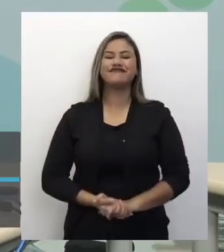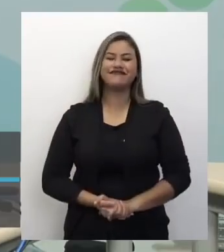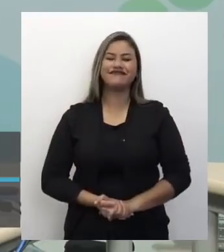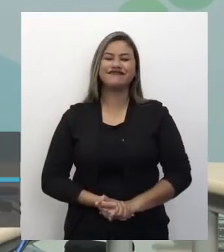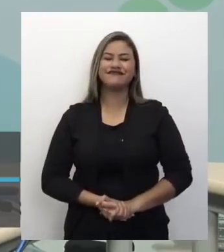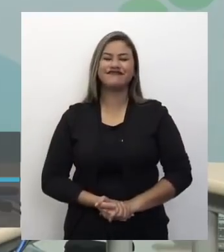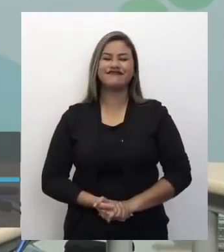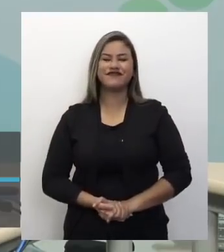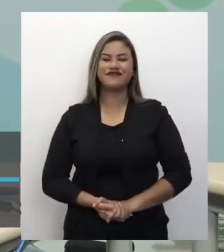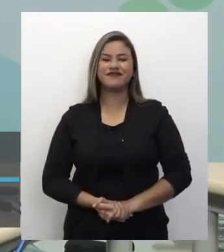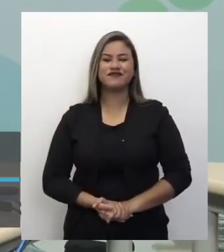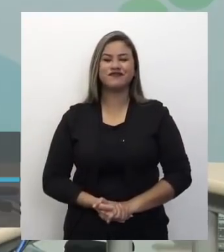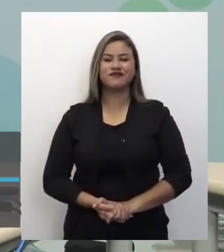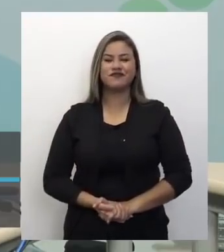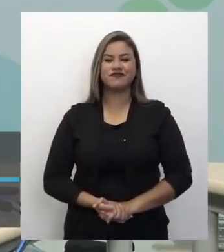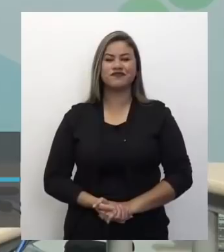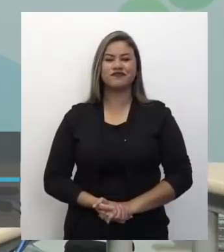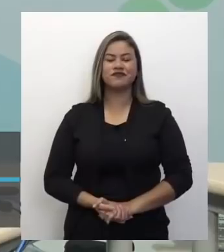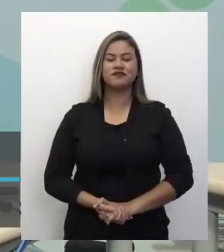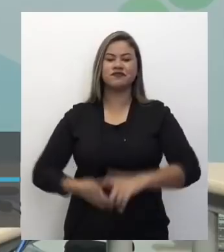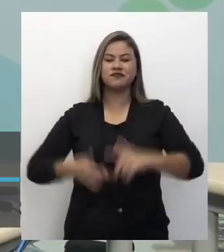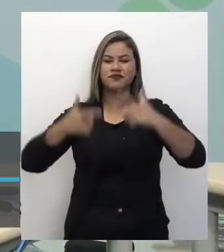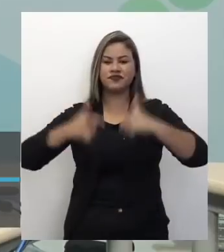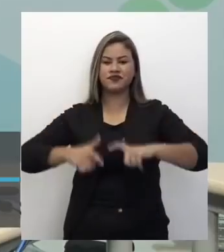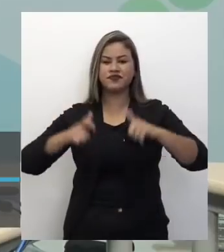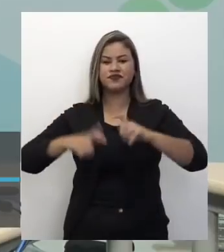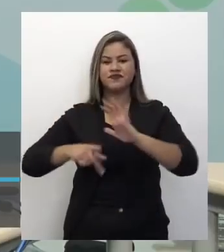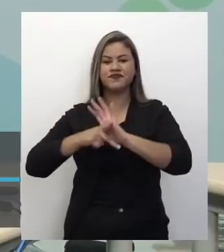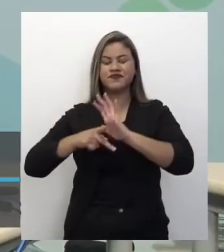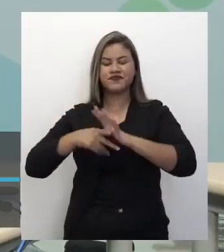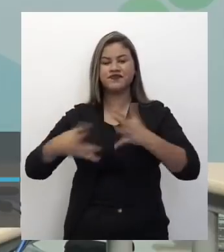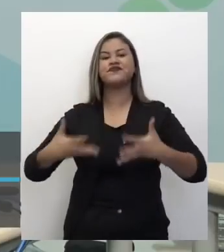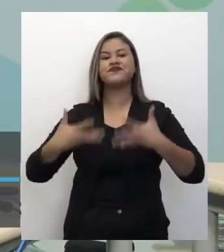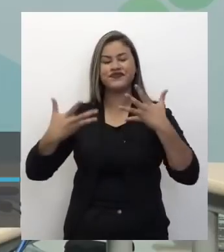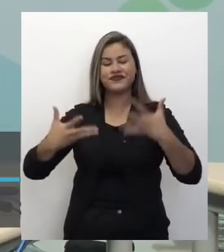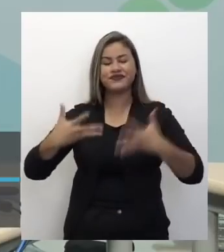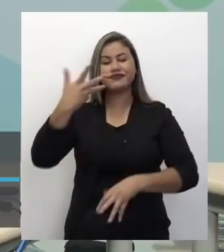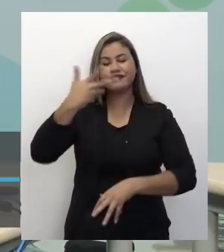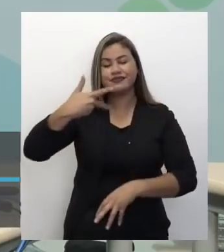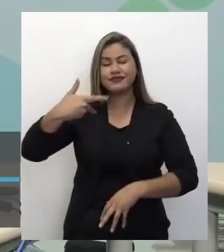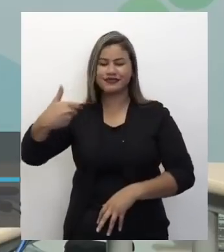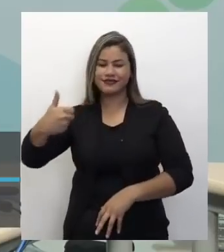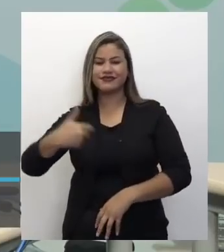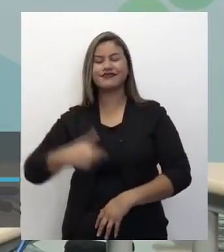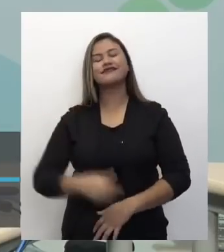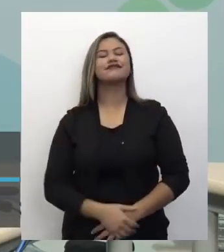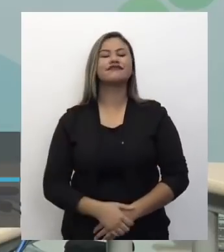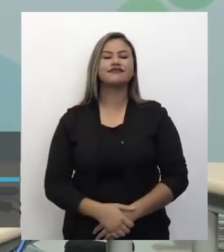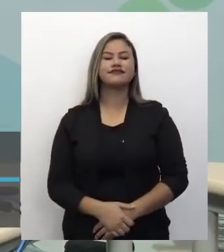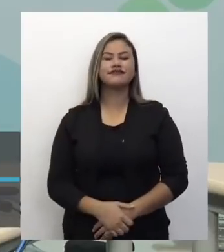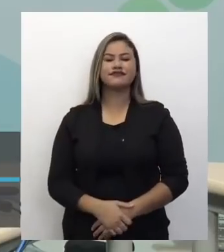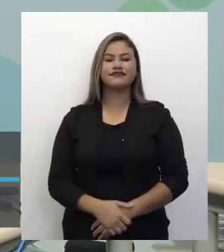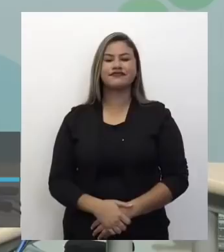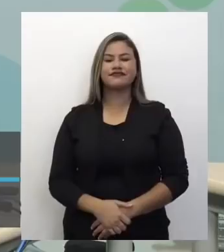Vamos lá. Um local de entretenimento, o Ícaro fala que é um local para entretenimento.